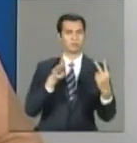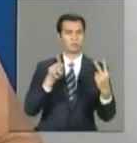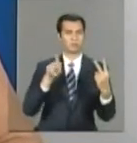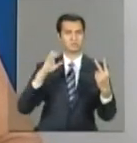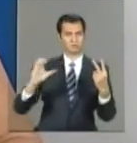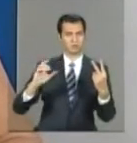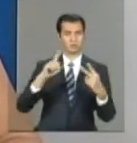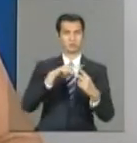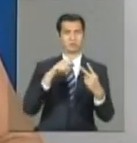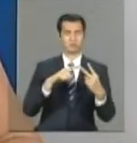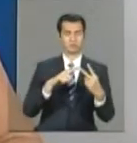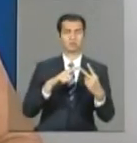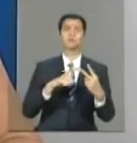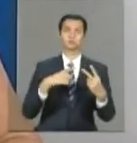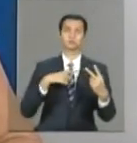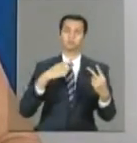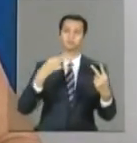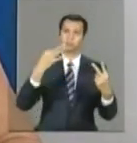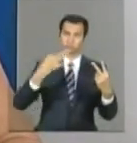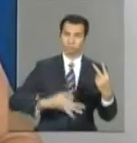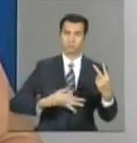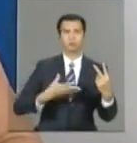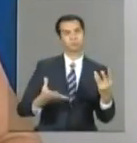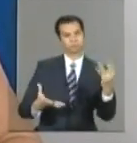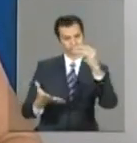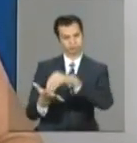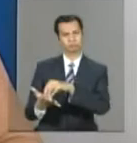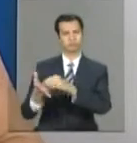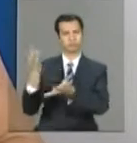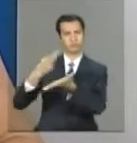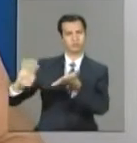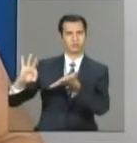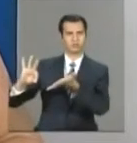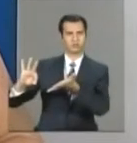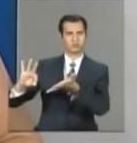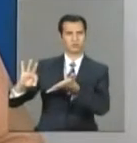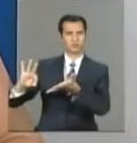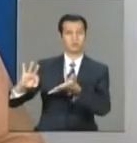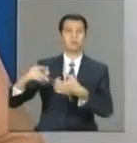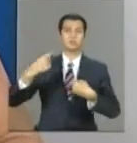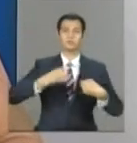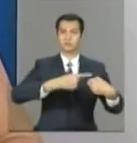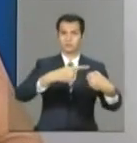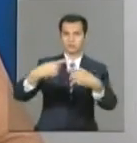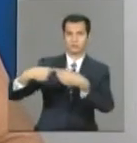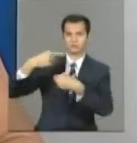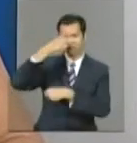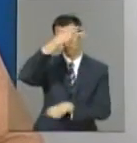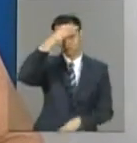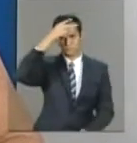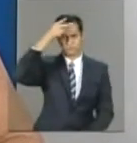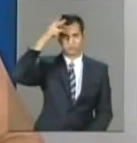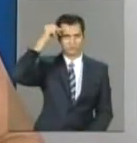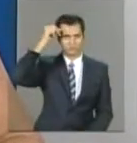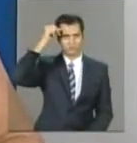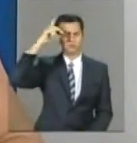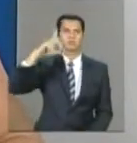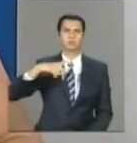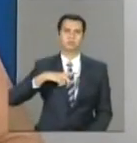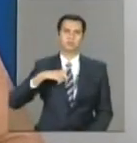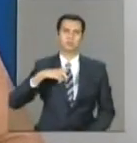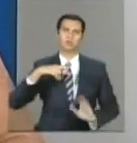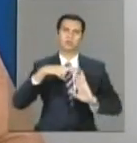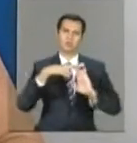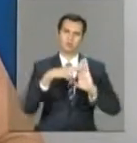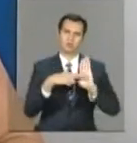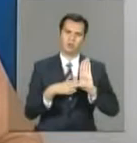devem ser qualificadas como tal no cadastro único. Os municípios, eles têm algumas restrições com